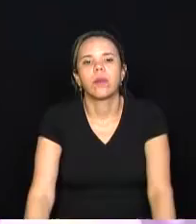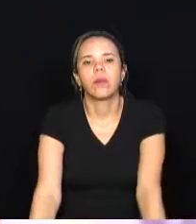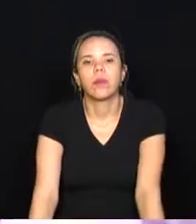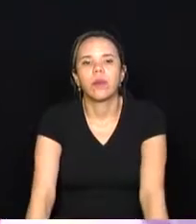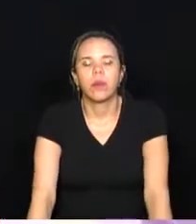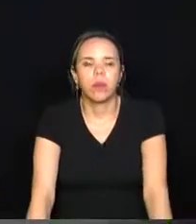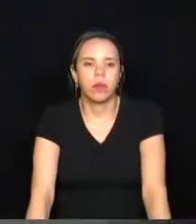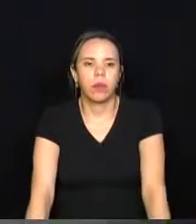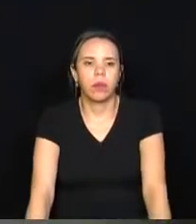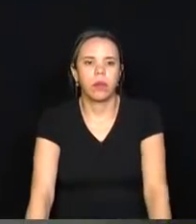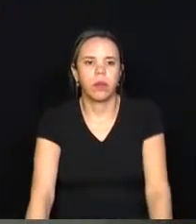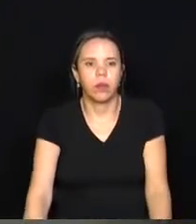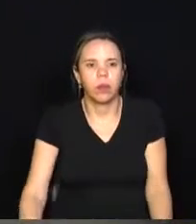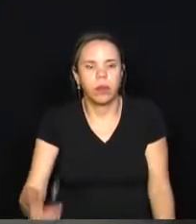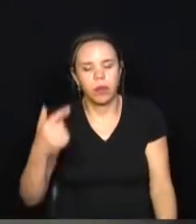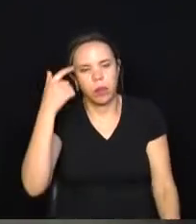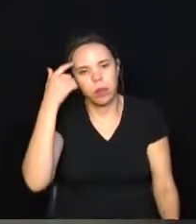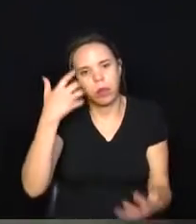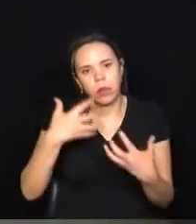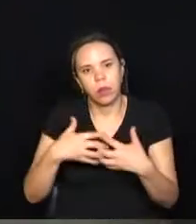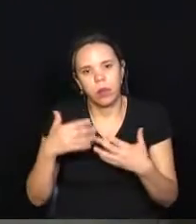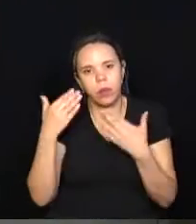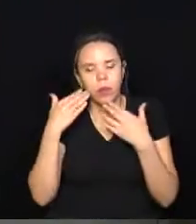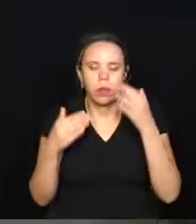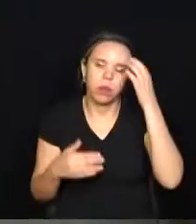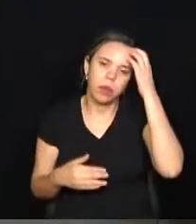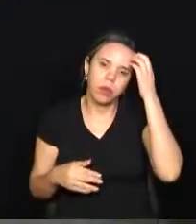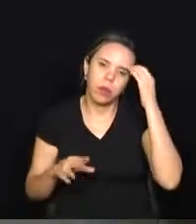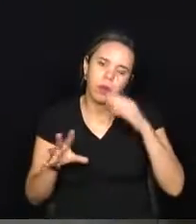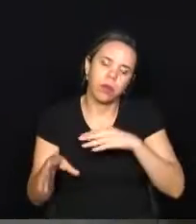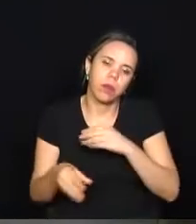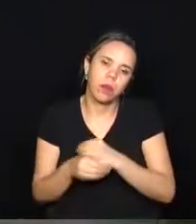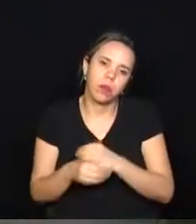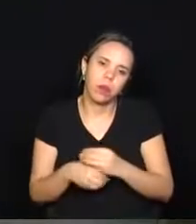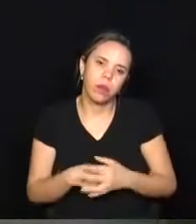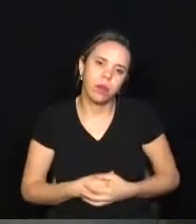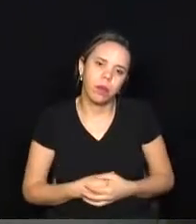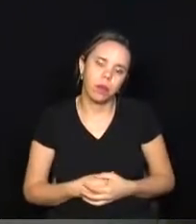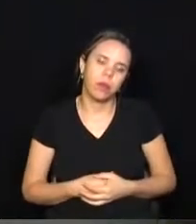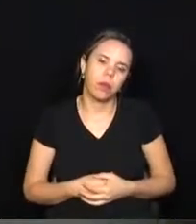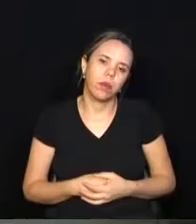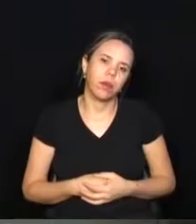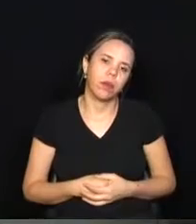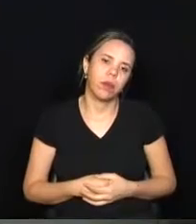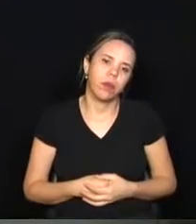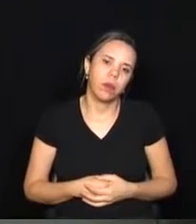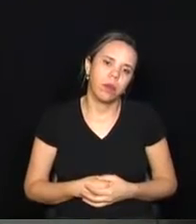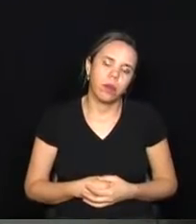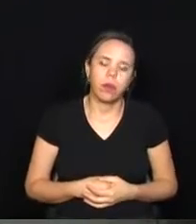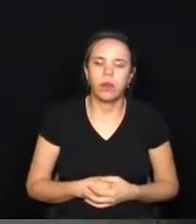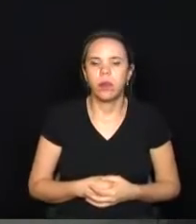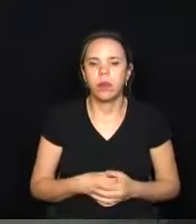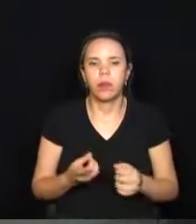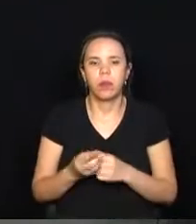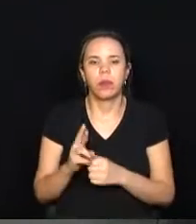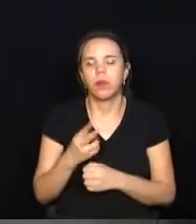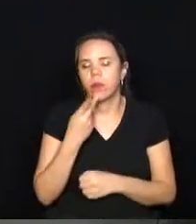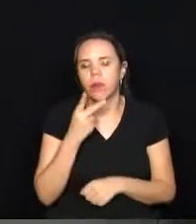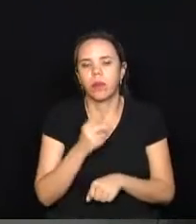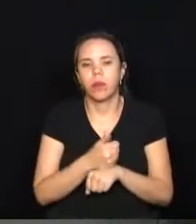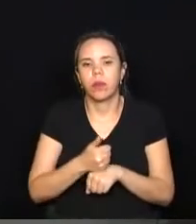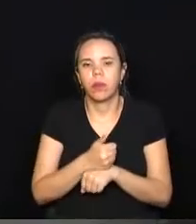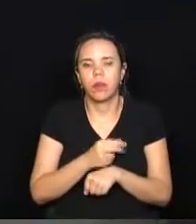Obrigado. É para se pensar. Eu vou complementar o que o Núncio comentou sobre